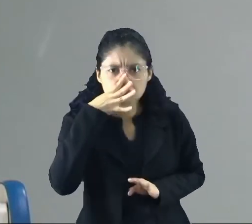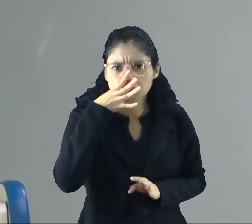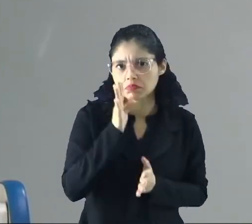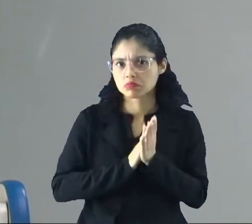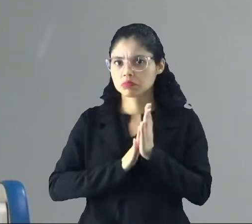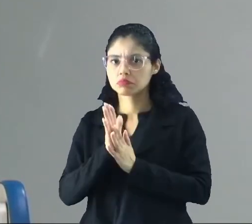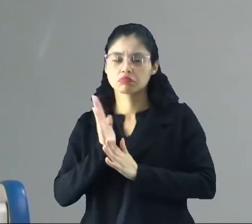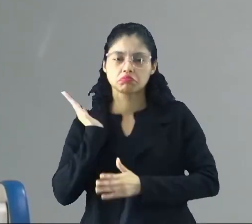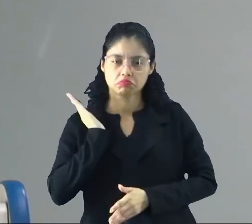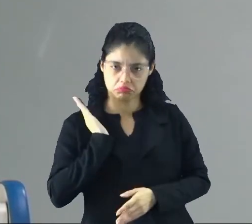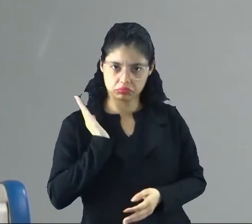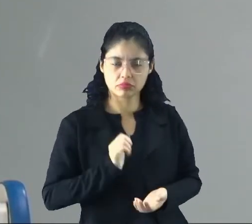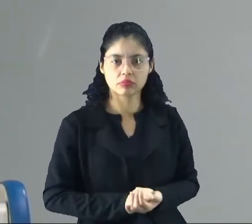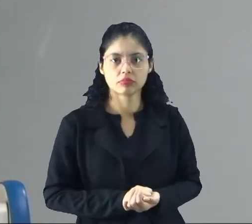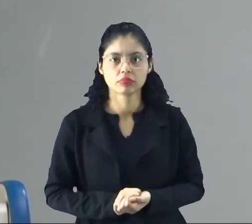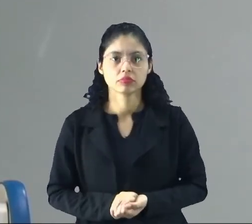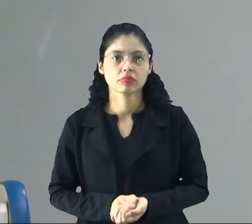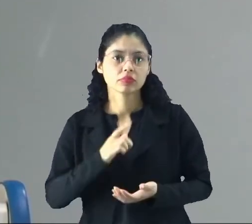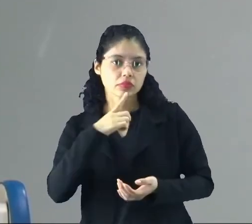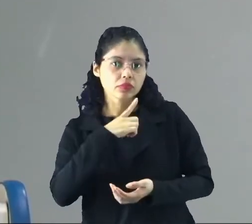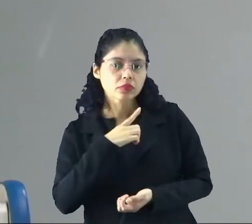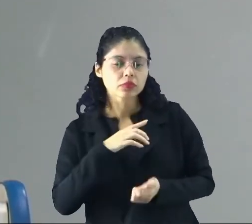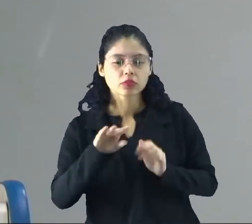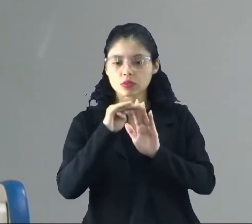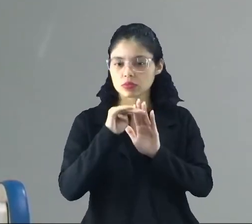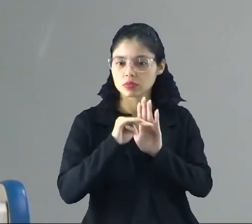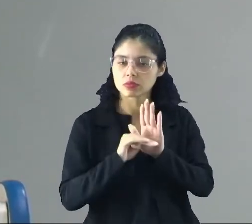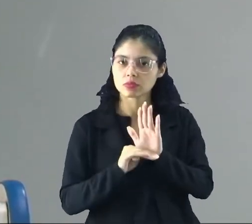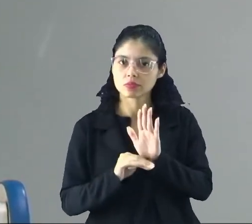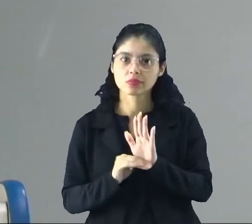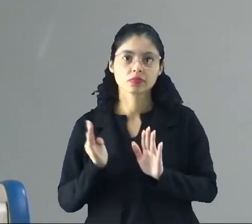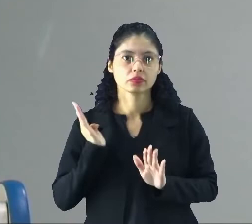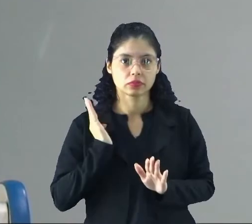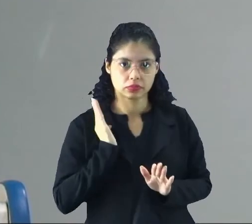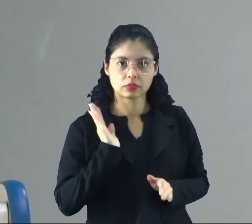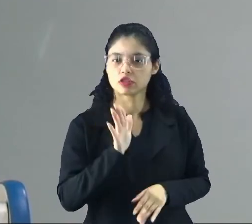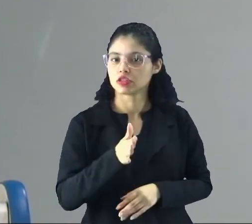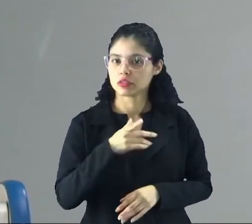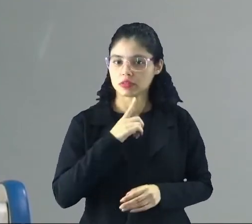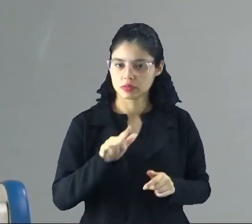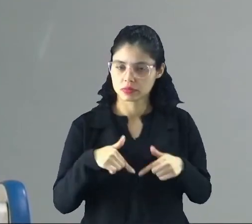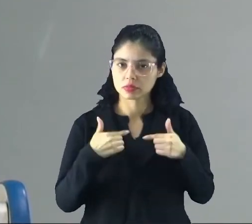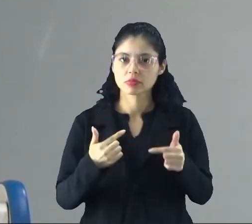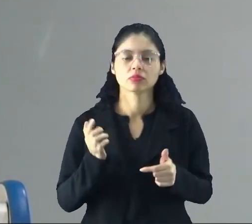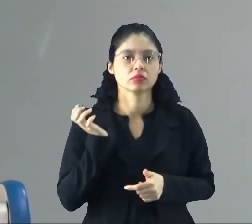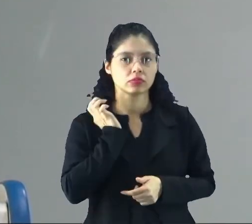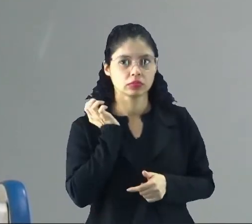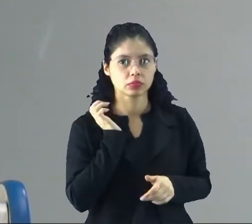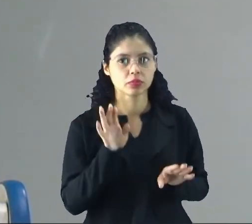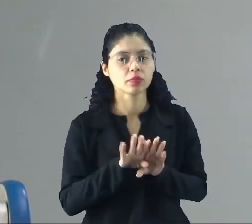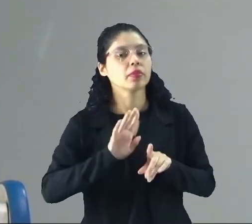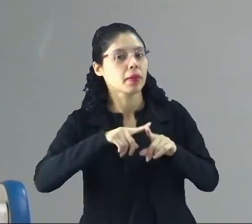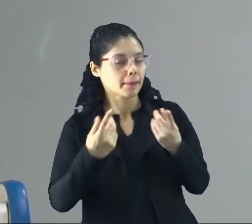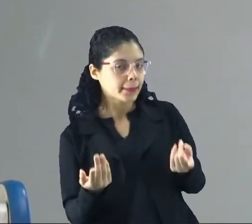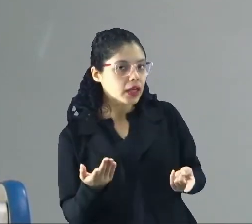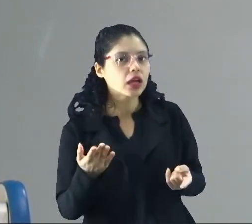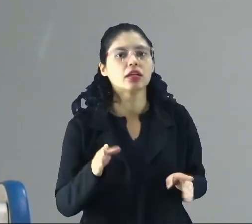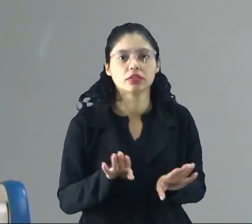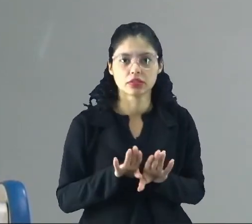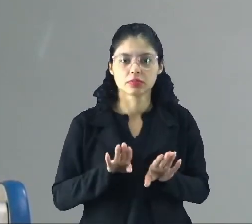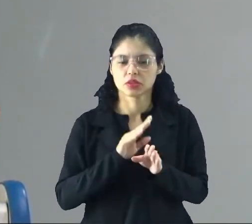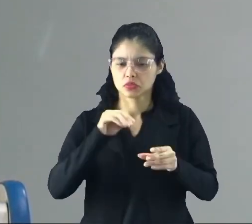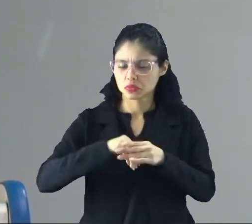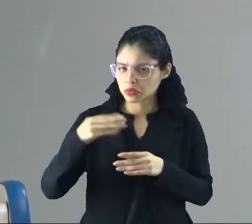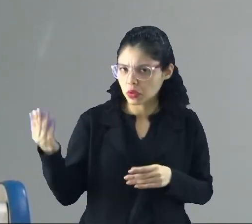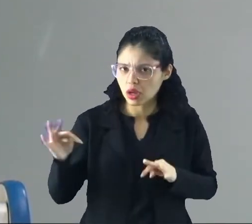da burguesia. A gente tinha uma classe, que era a classe burguesia, que já detinha muita riqueza, mas que, no entanto, estava